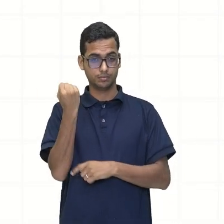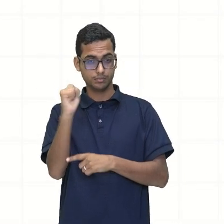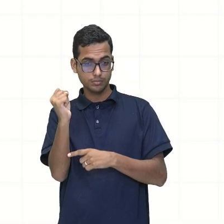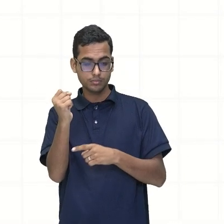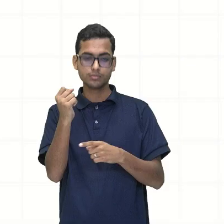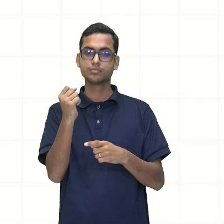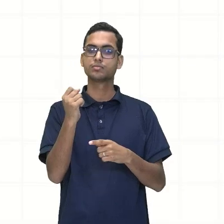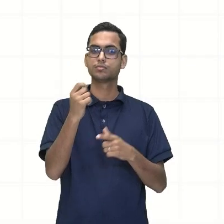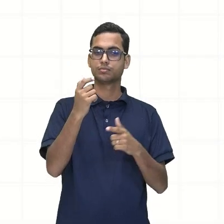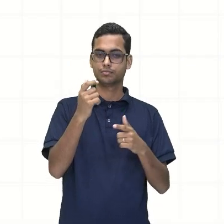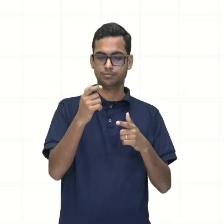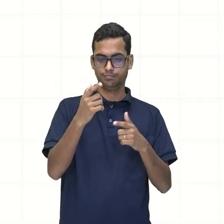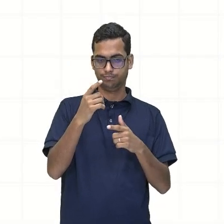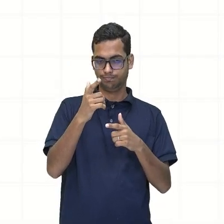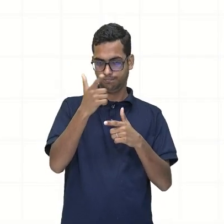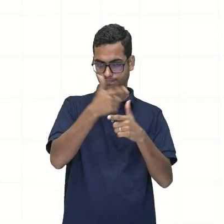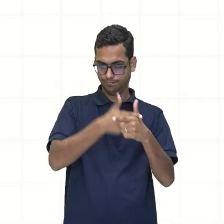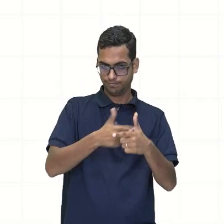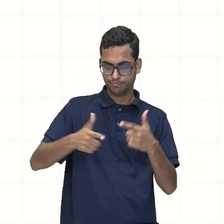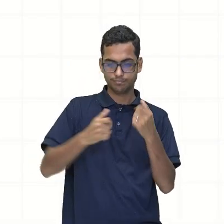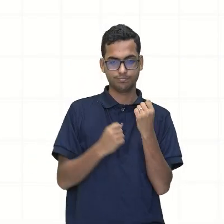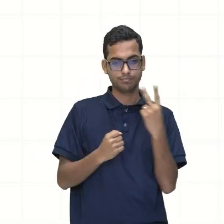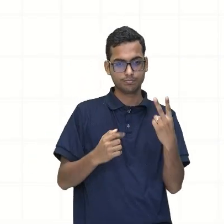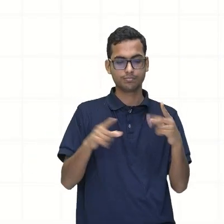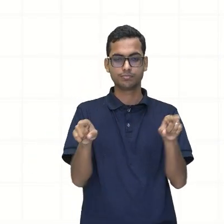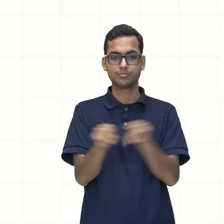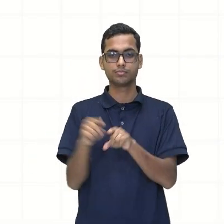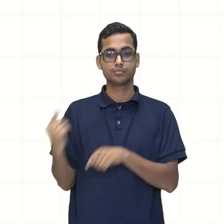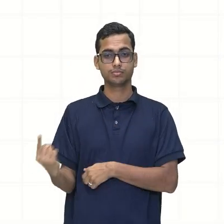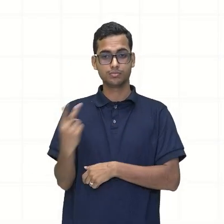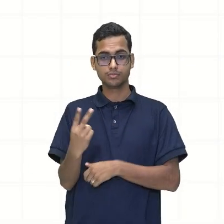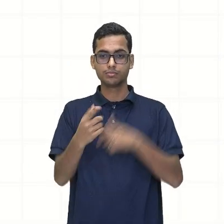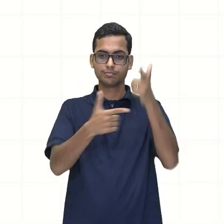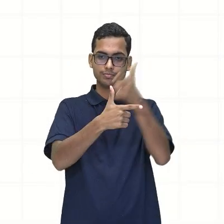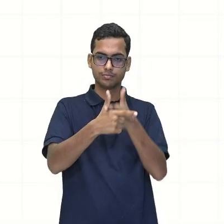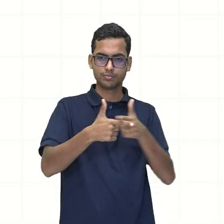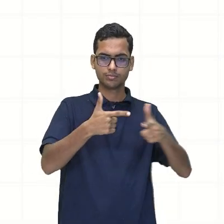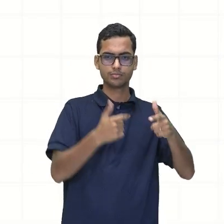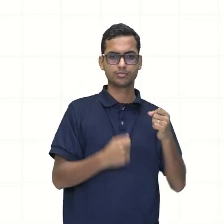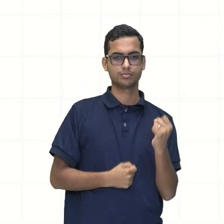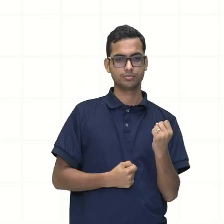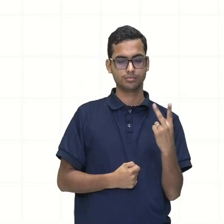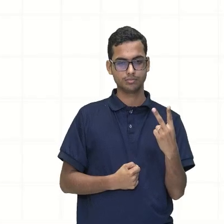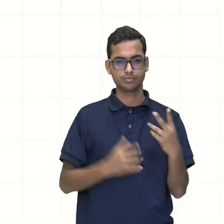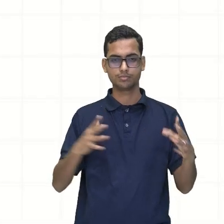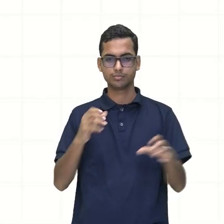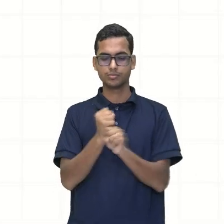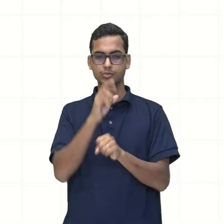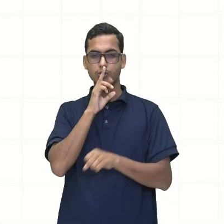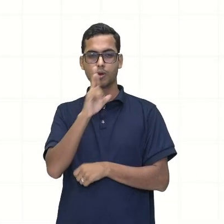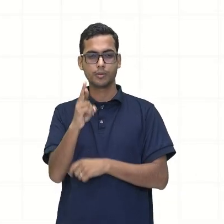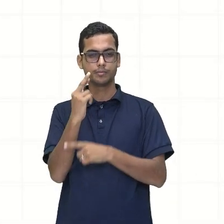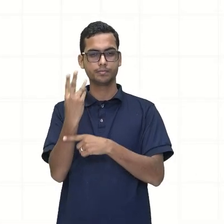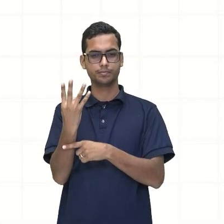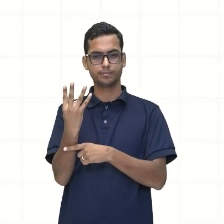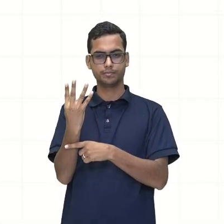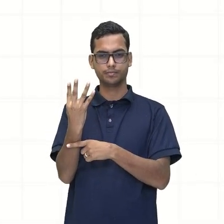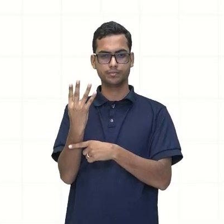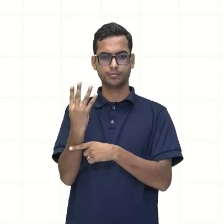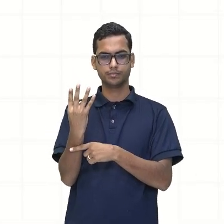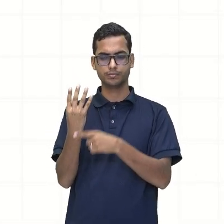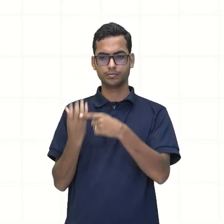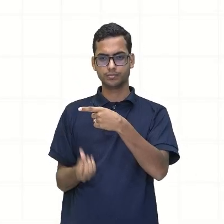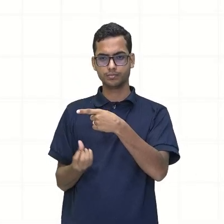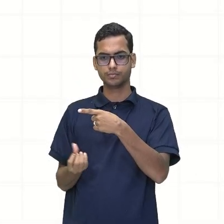2. Lembrando que quando simplifica é pelo mesmo número, né? Então, 8 dividido por 2 é 4, 12 dividido por 2